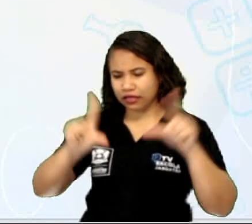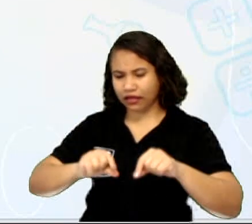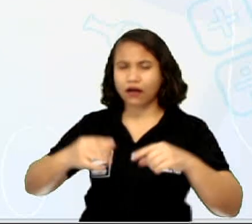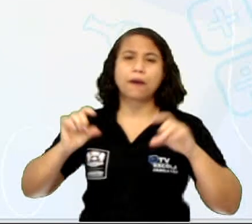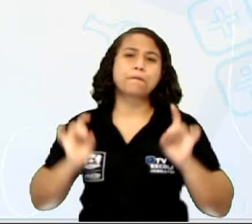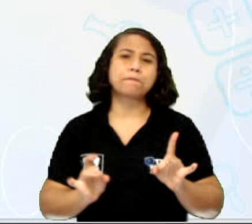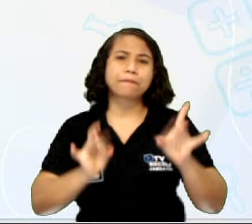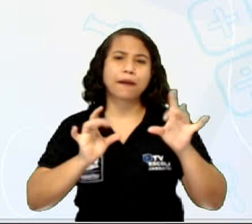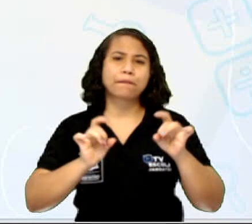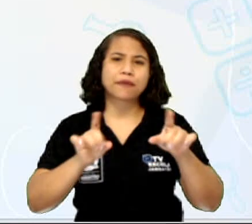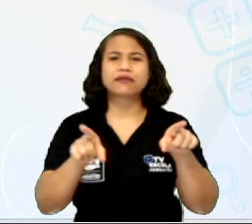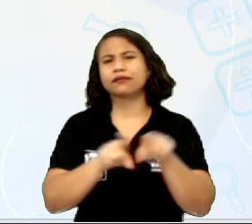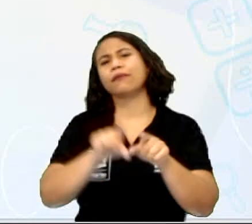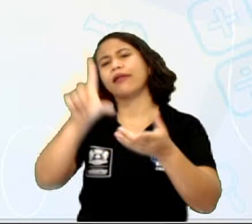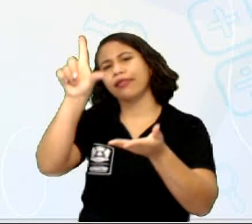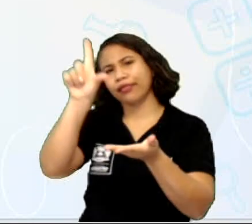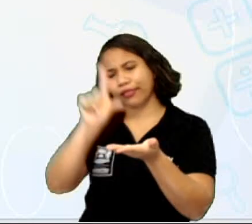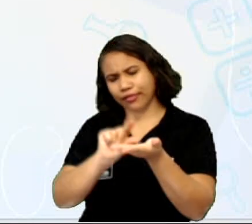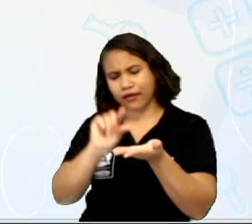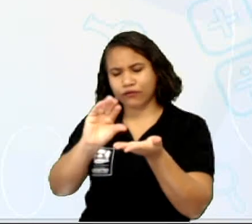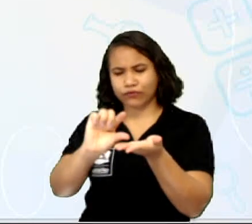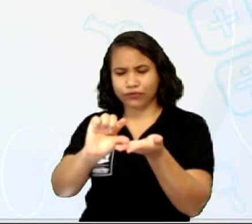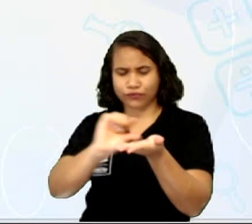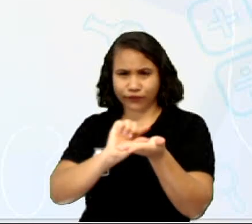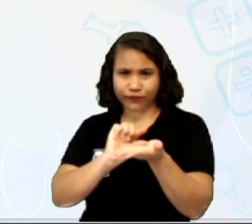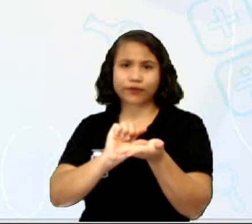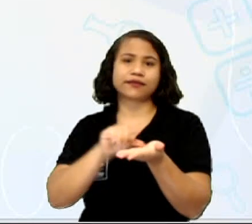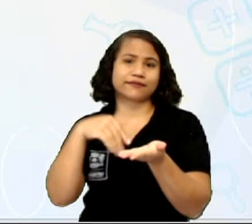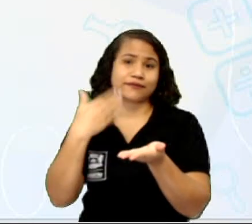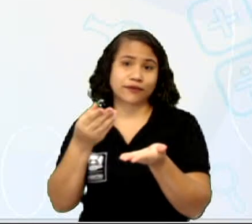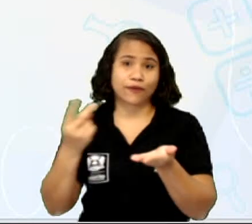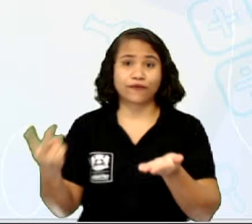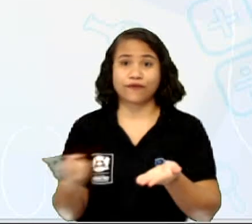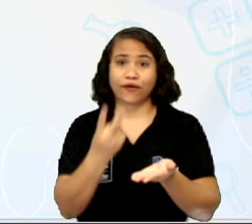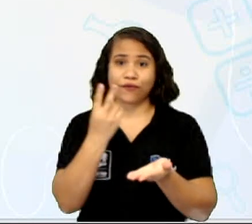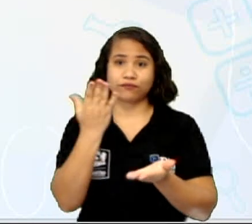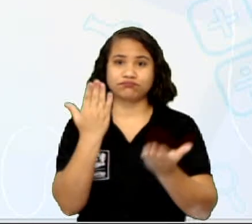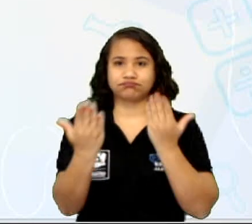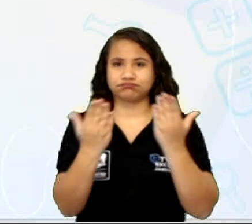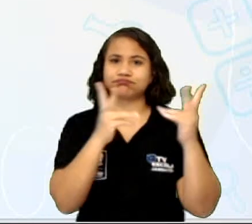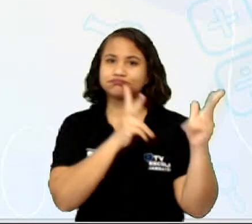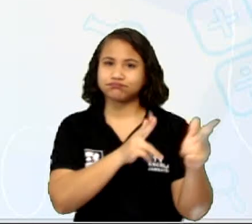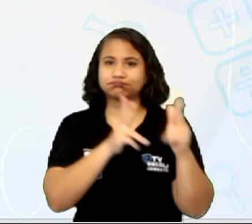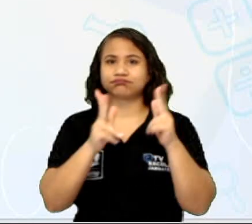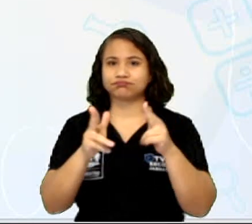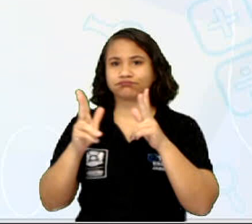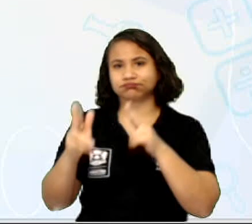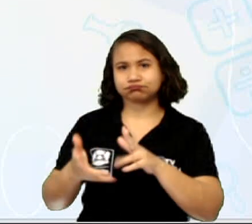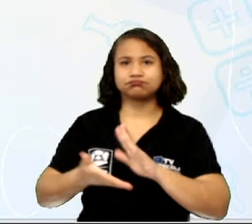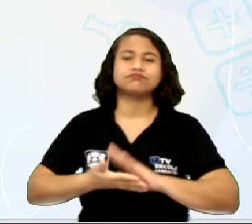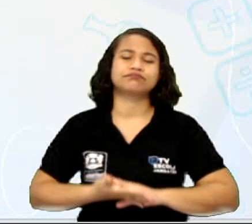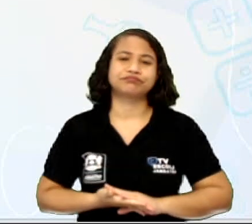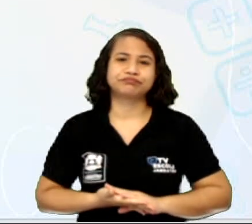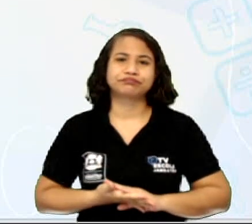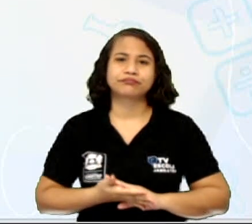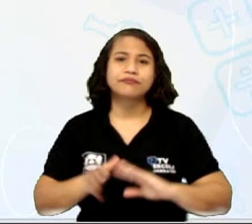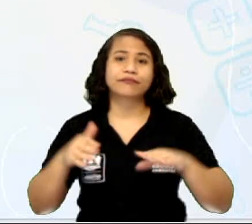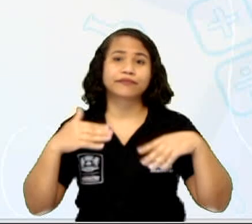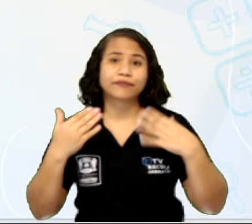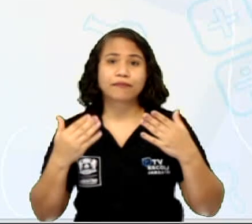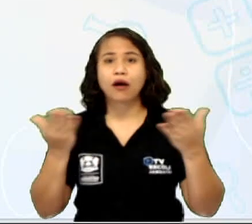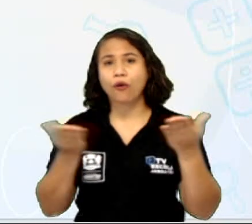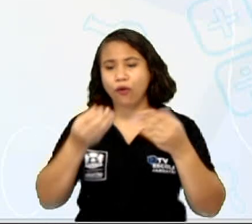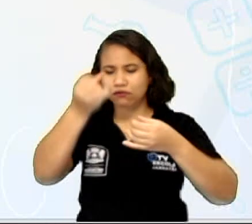diminui também a quantidade de dinheiro logo são grandezas diretamente proporcionais certo e aí a gente vai